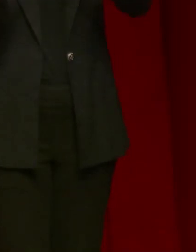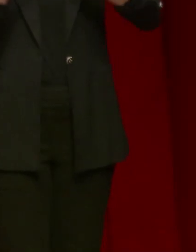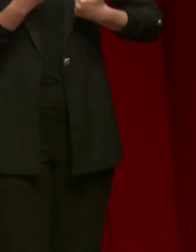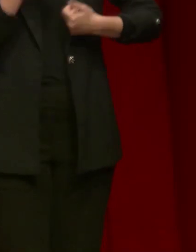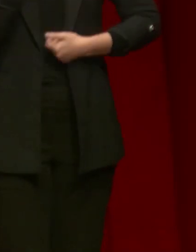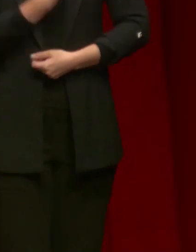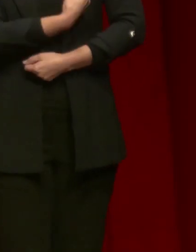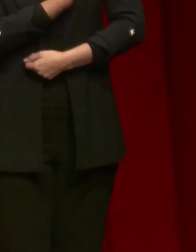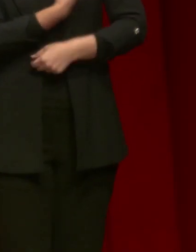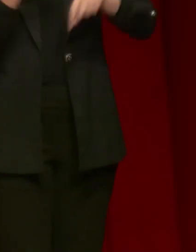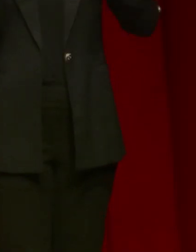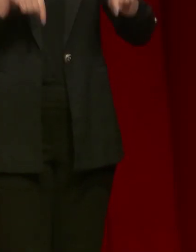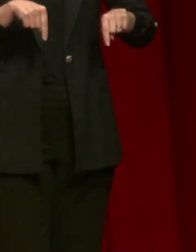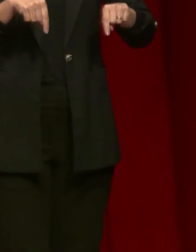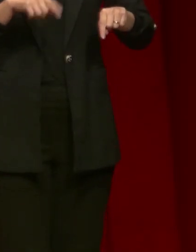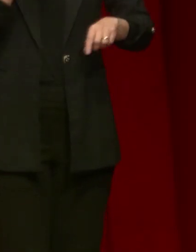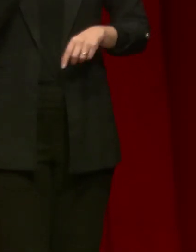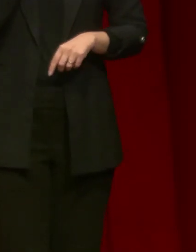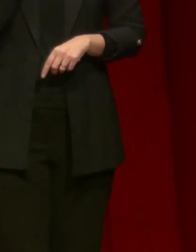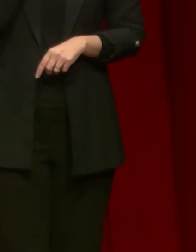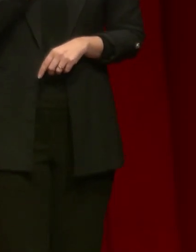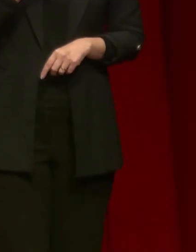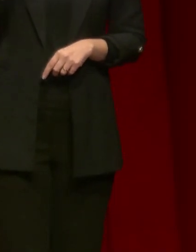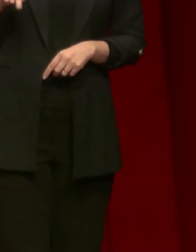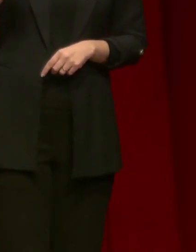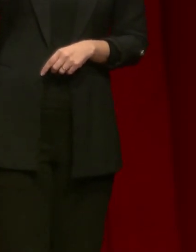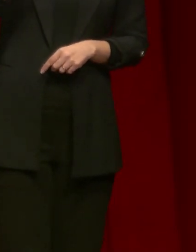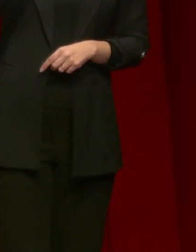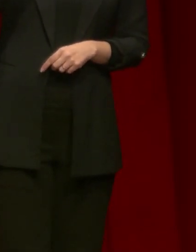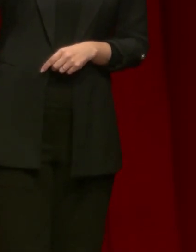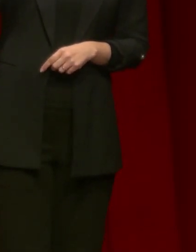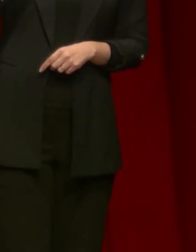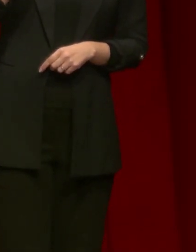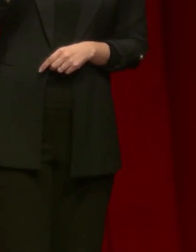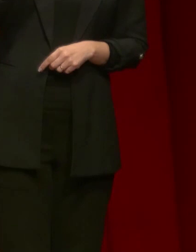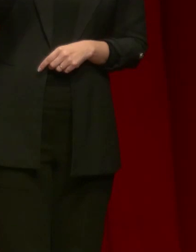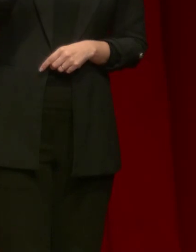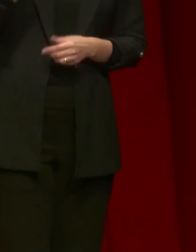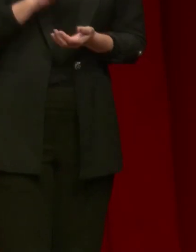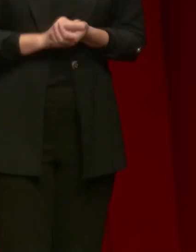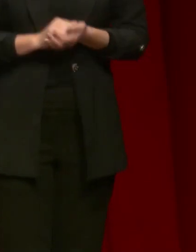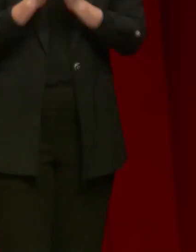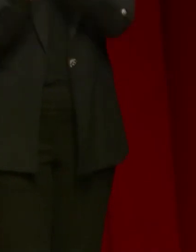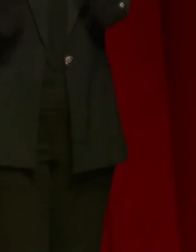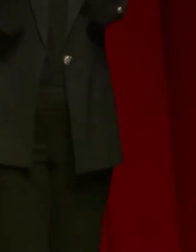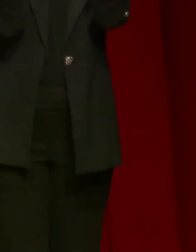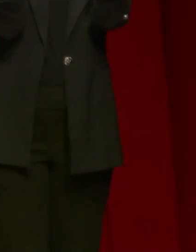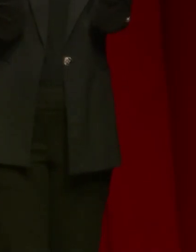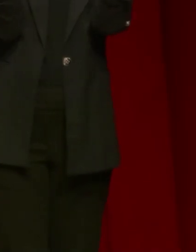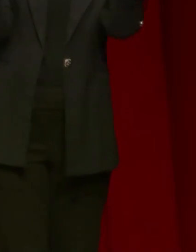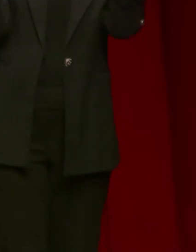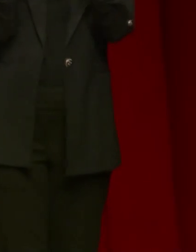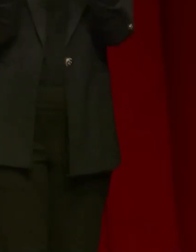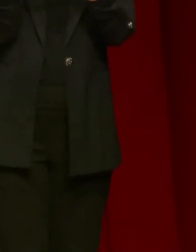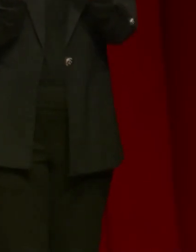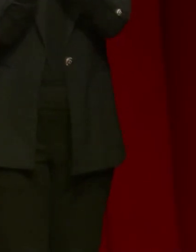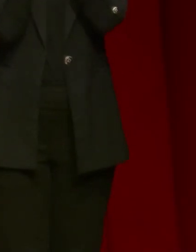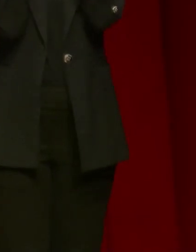fazer parte aqui, é o professor Carlos Eduardo Ferrari. Uma salva de palmas para o Ferrari